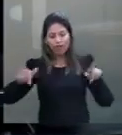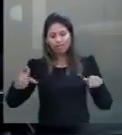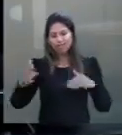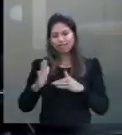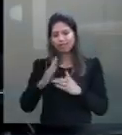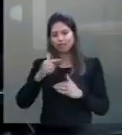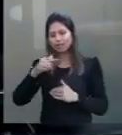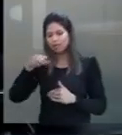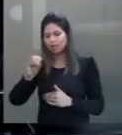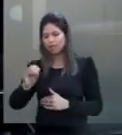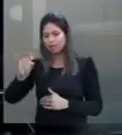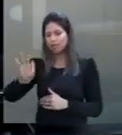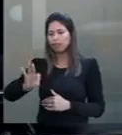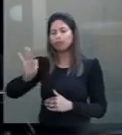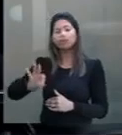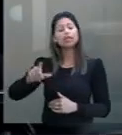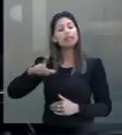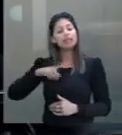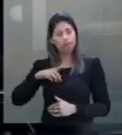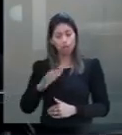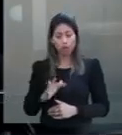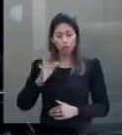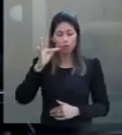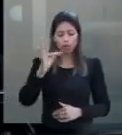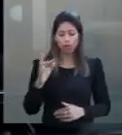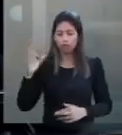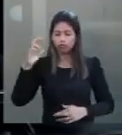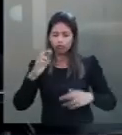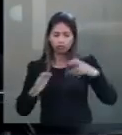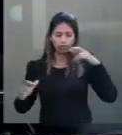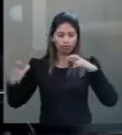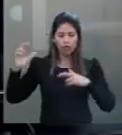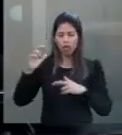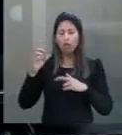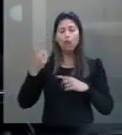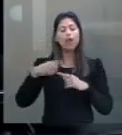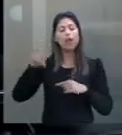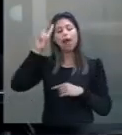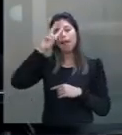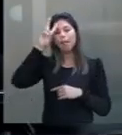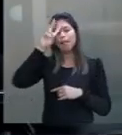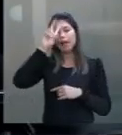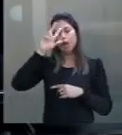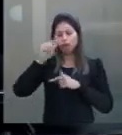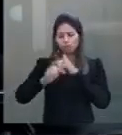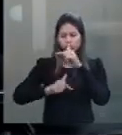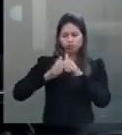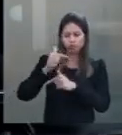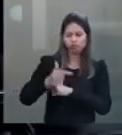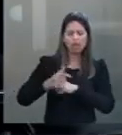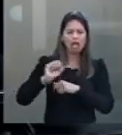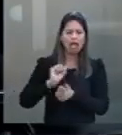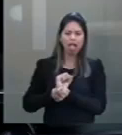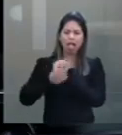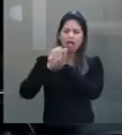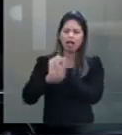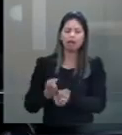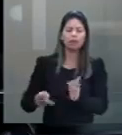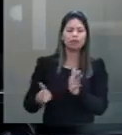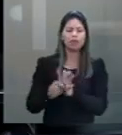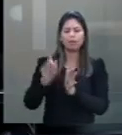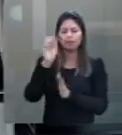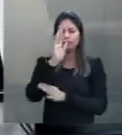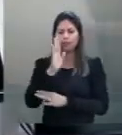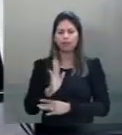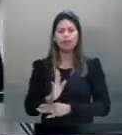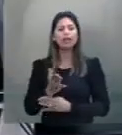do trabalho. É só lembrar o trabalho escravo no Brasil. Há poucos dias, a doméstica Madalena Santiago